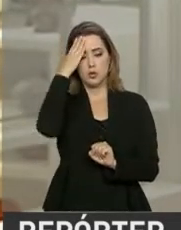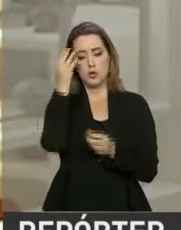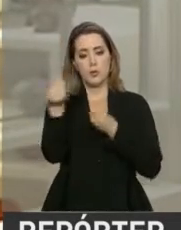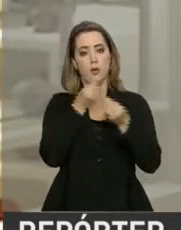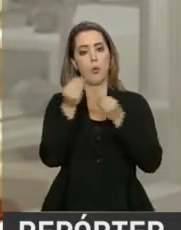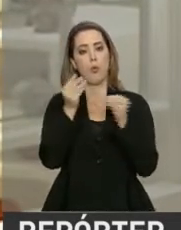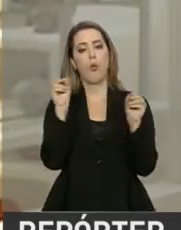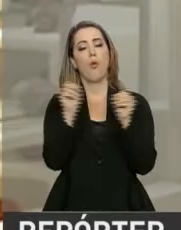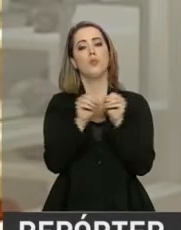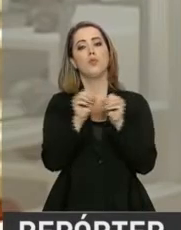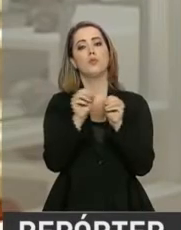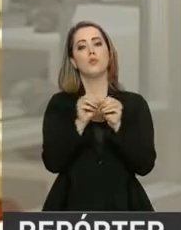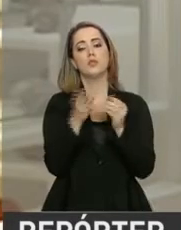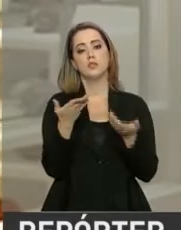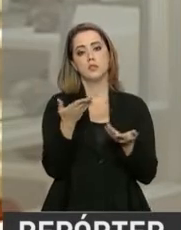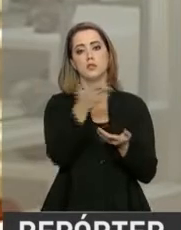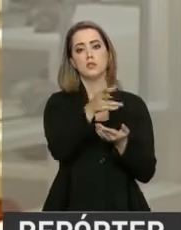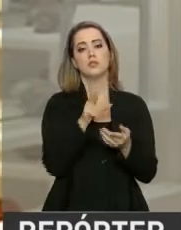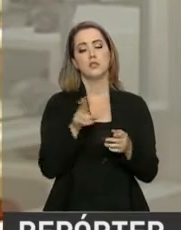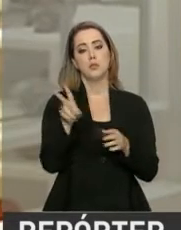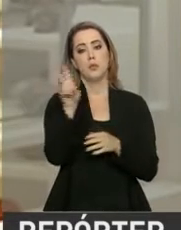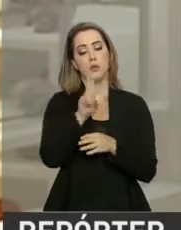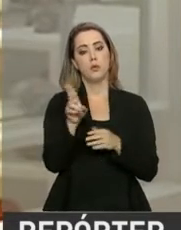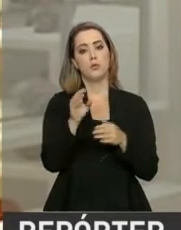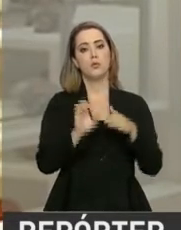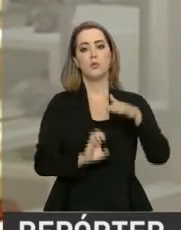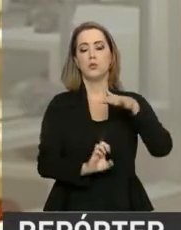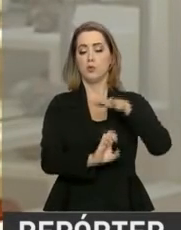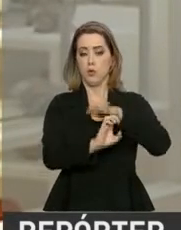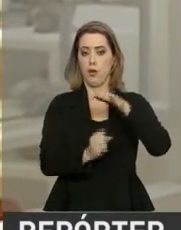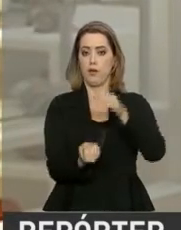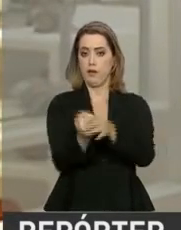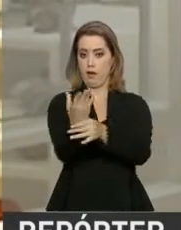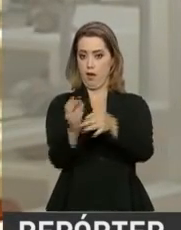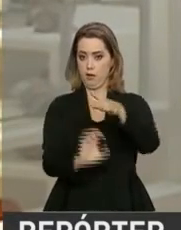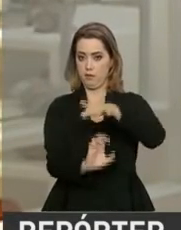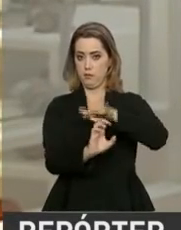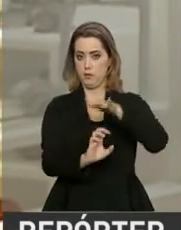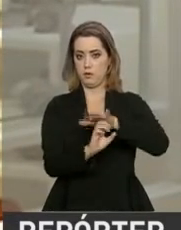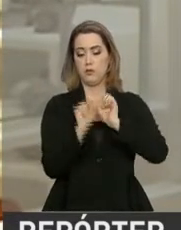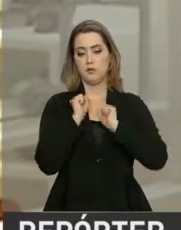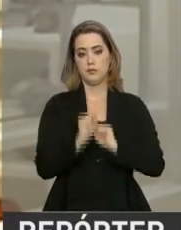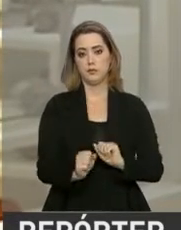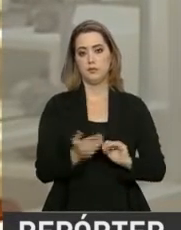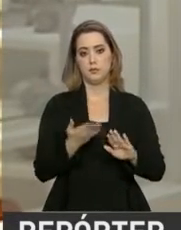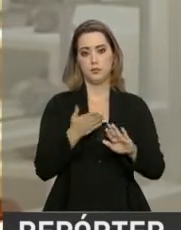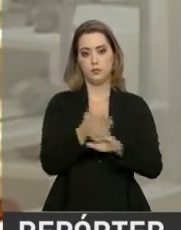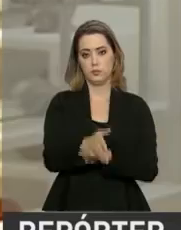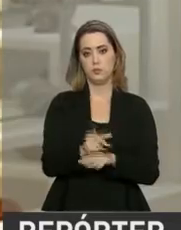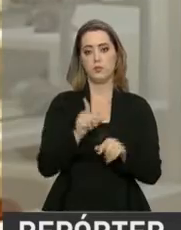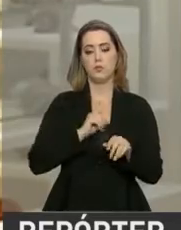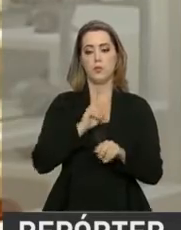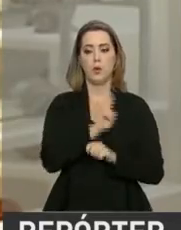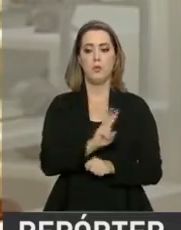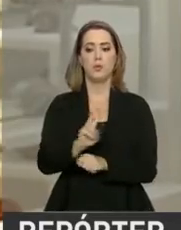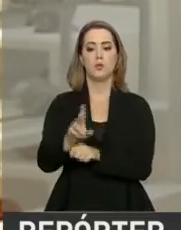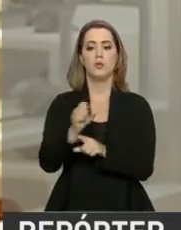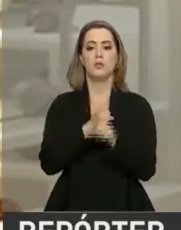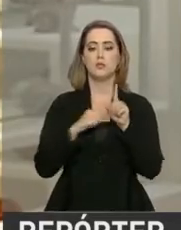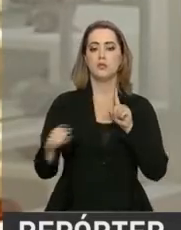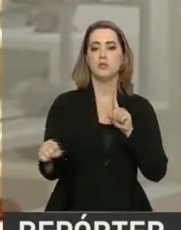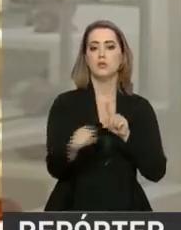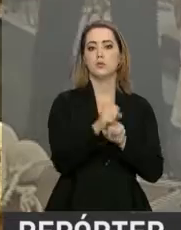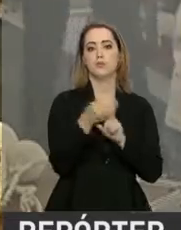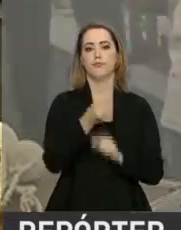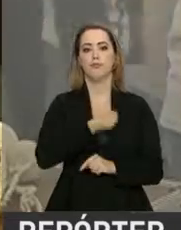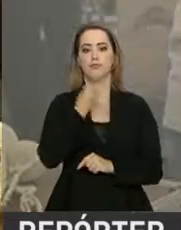de como ele se formaliza e que ele pode, então, ter condições de ter cobertura social para a